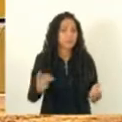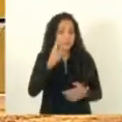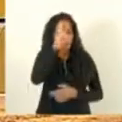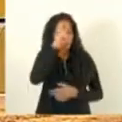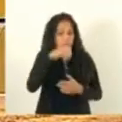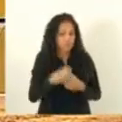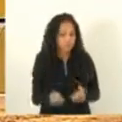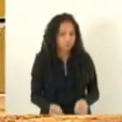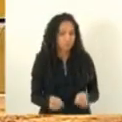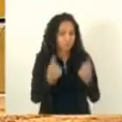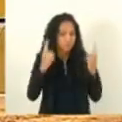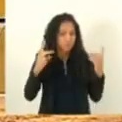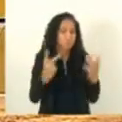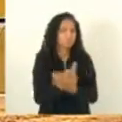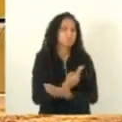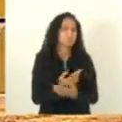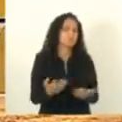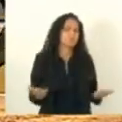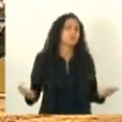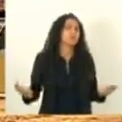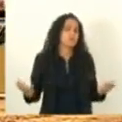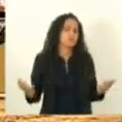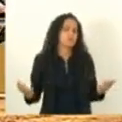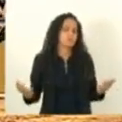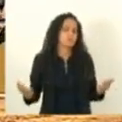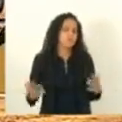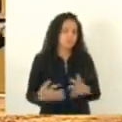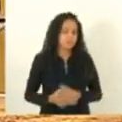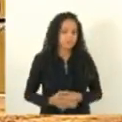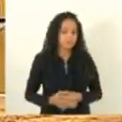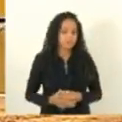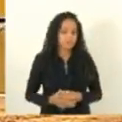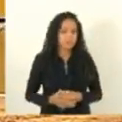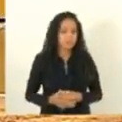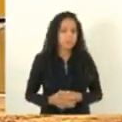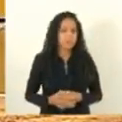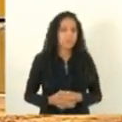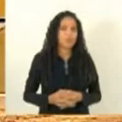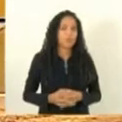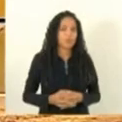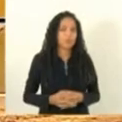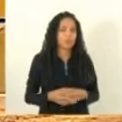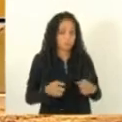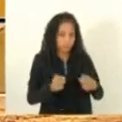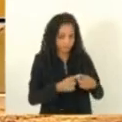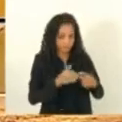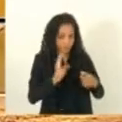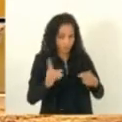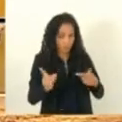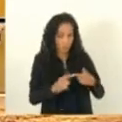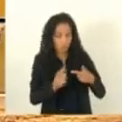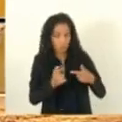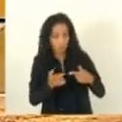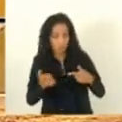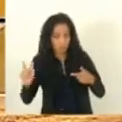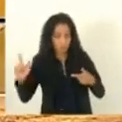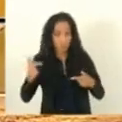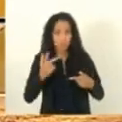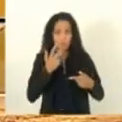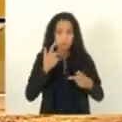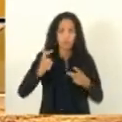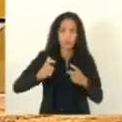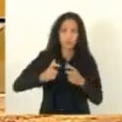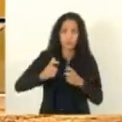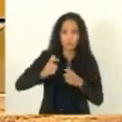dizer o mínimo, está acontecendo nesse hospital. A outra questão que eu gostaria de falar, o doutor Hércules já